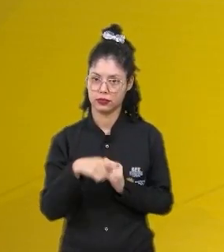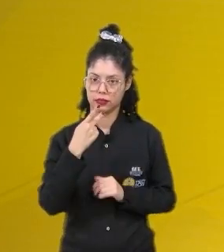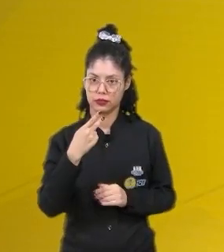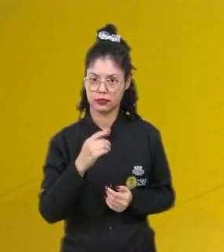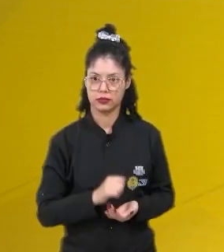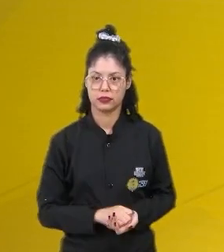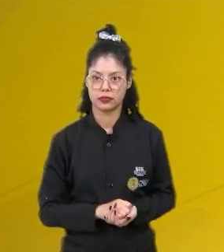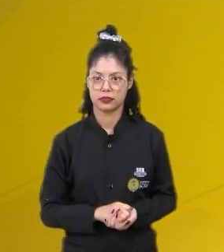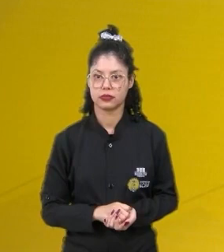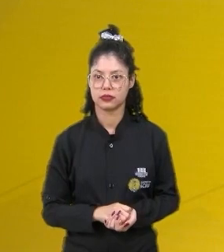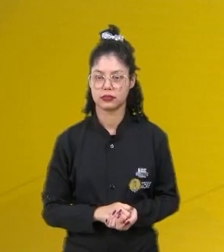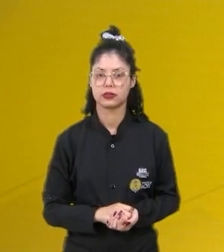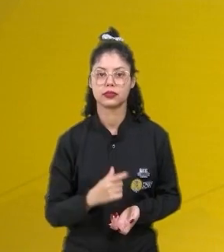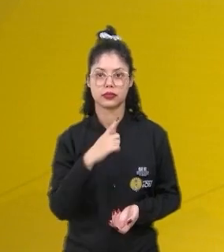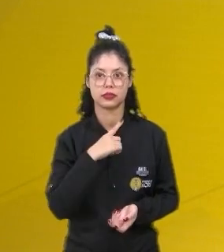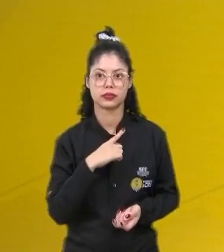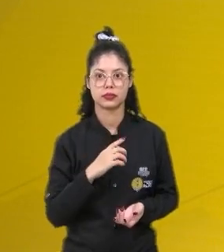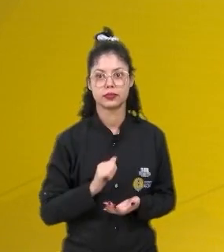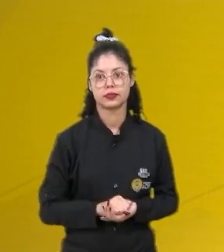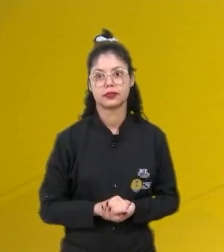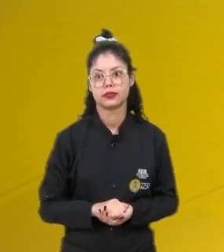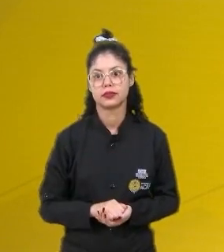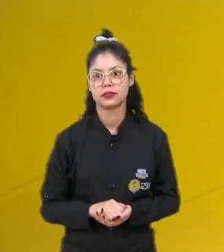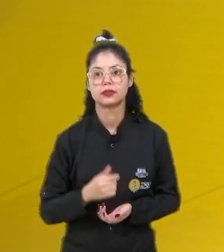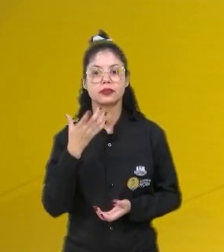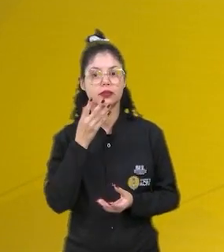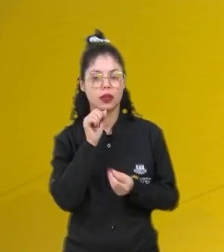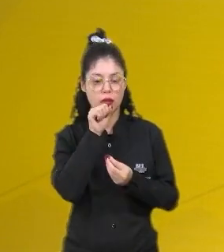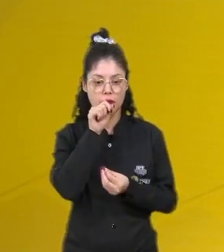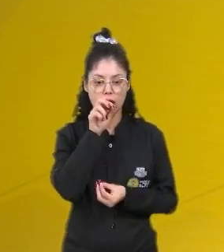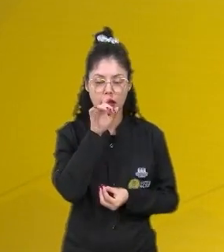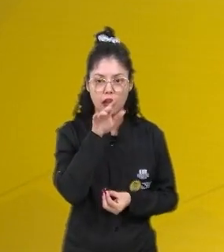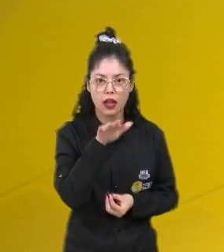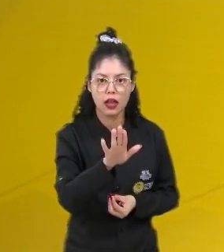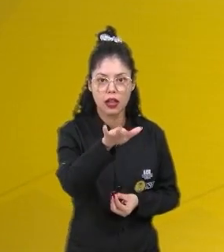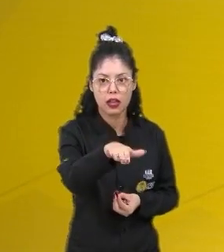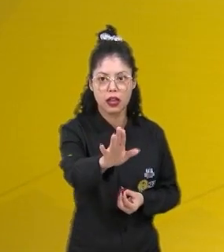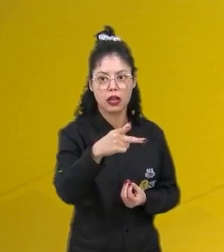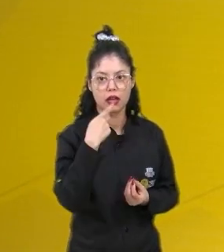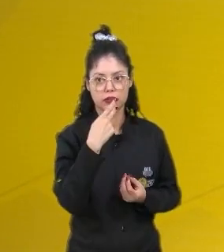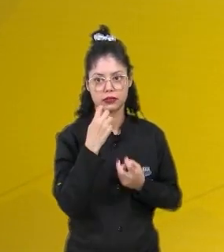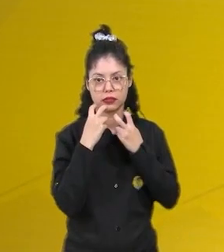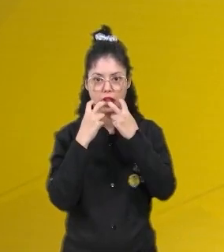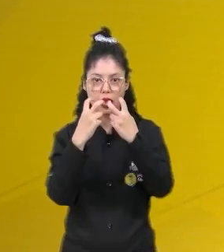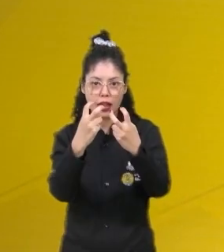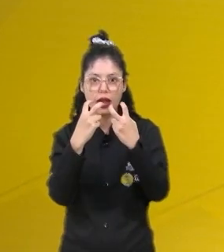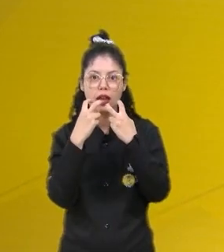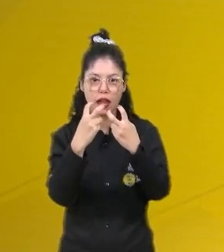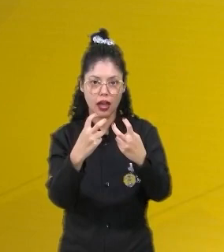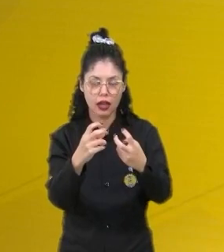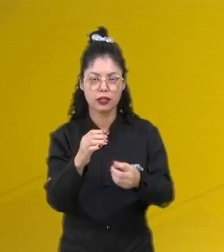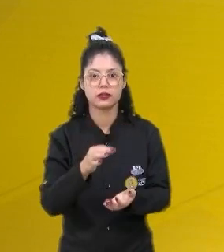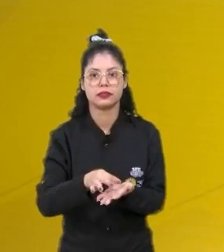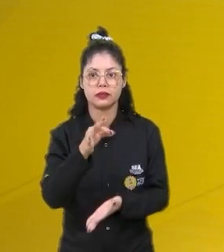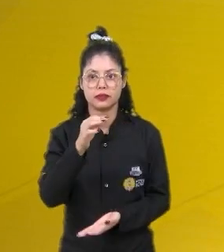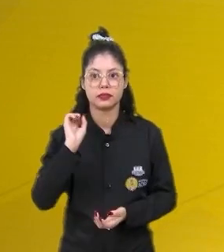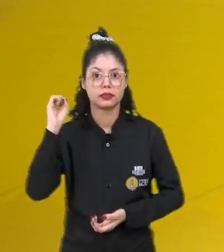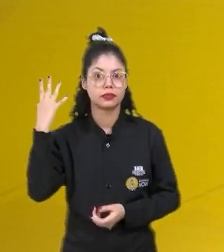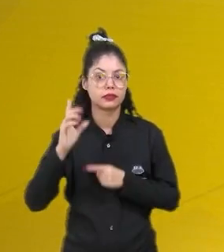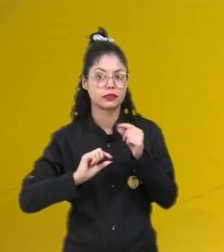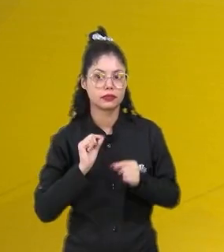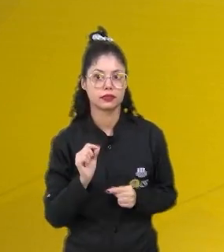dito. Se você tem essa taça de cristal e você vai emitir uma onda sonora com o seu grito, com sua voz, o que é